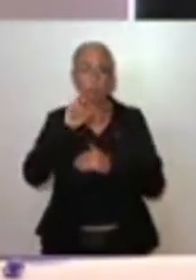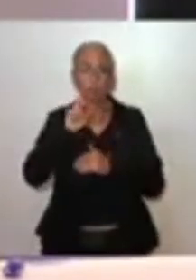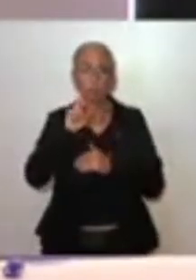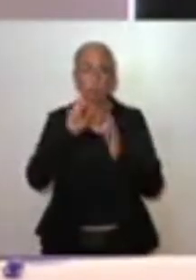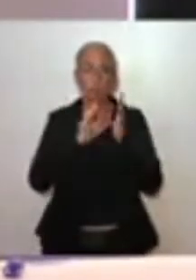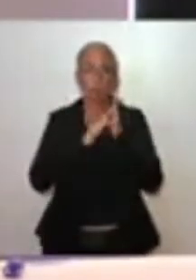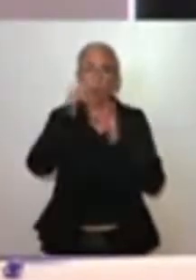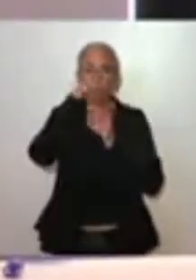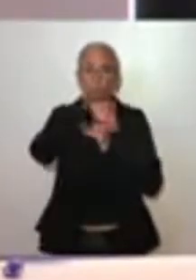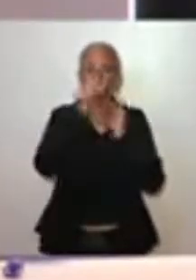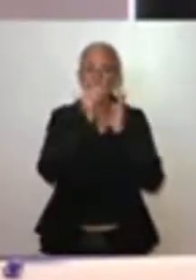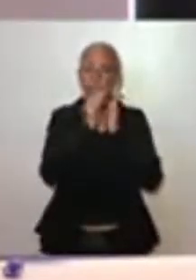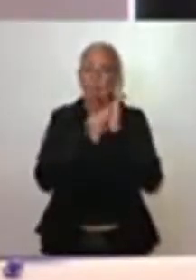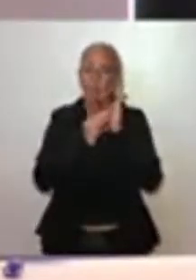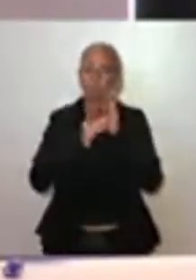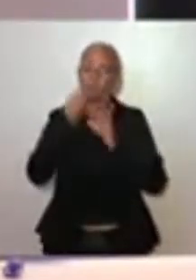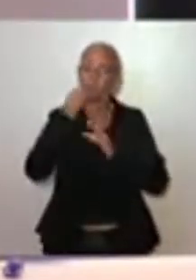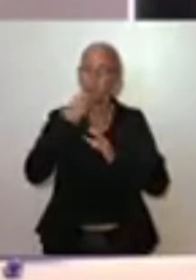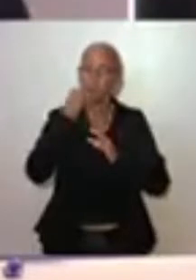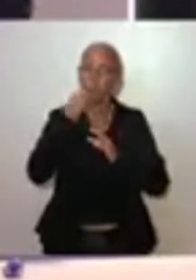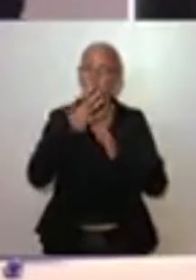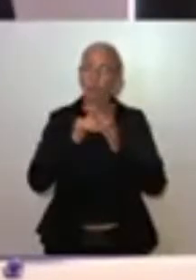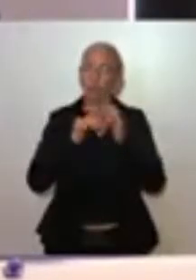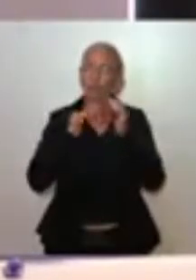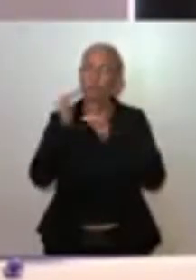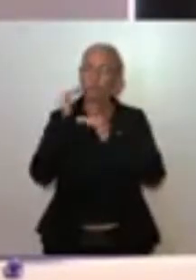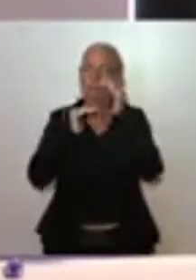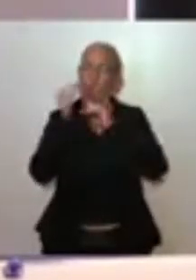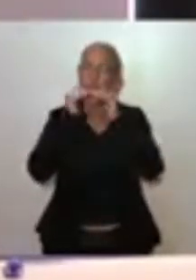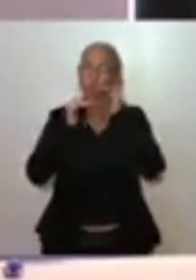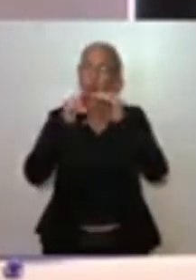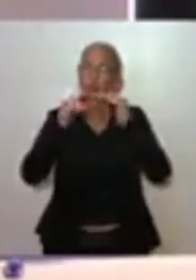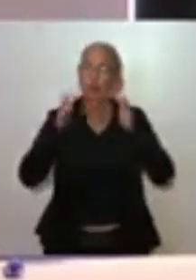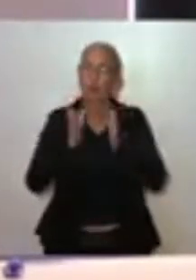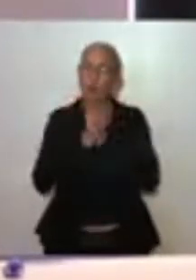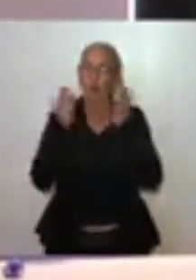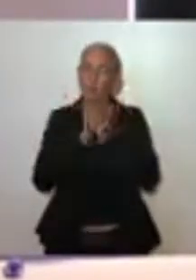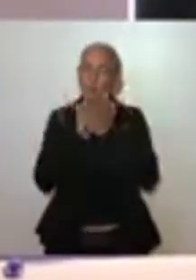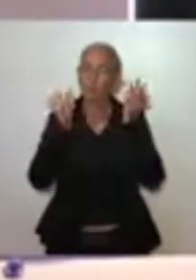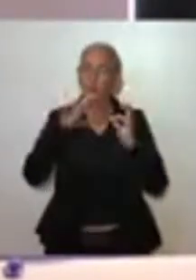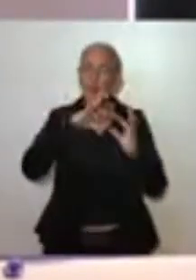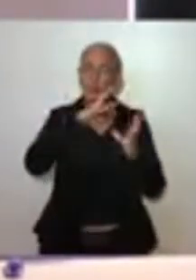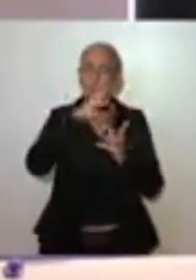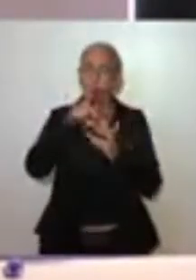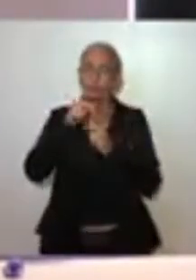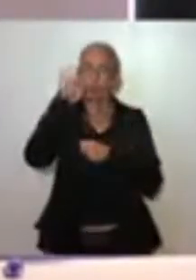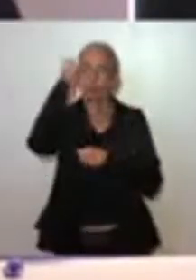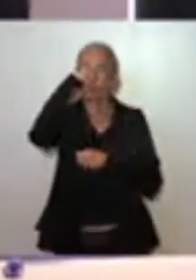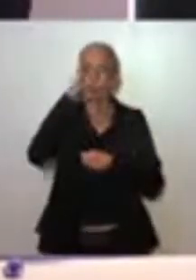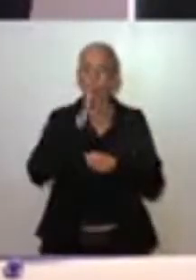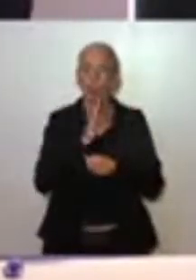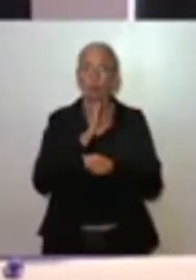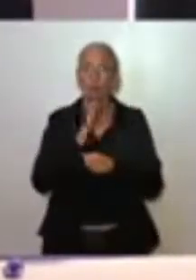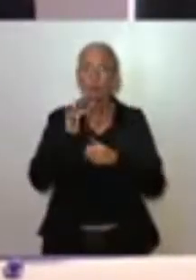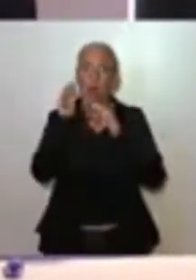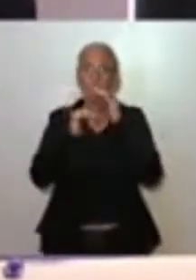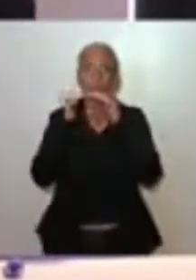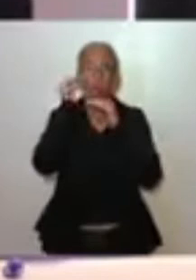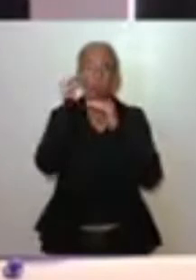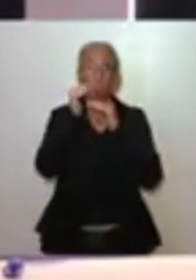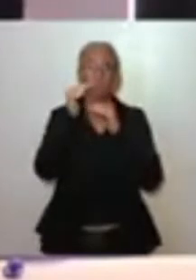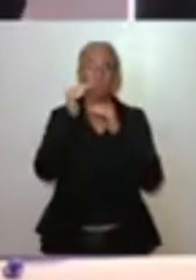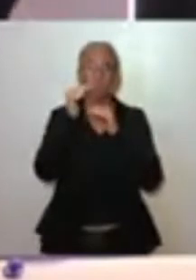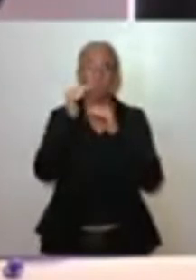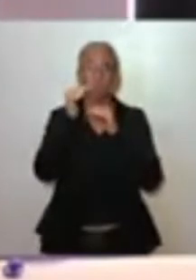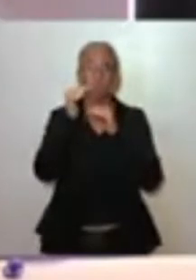uma agenda muito bem sucedida inclusive de superação da pobreza no mundo e o Brasil verdade seja dita superou